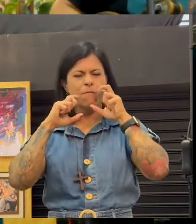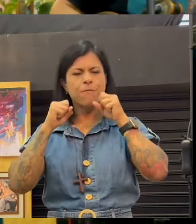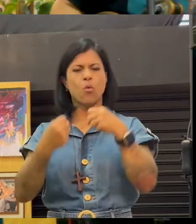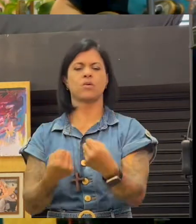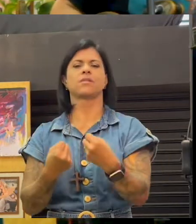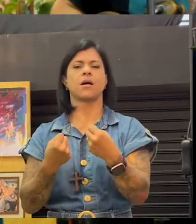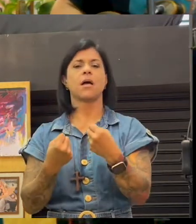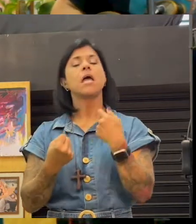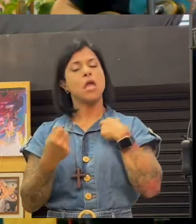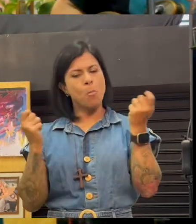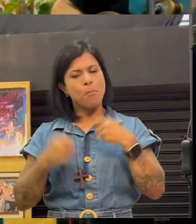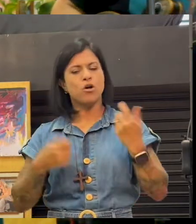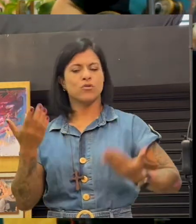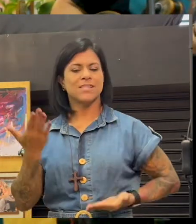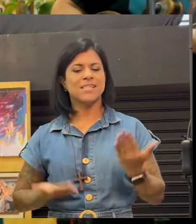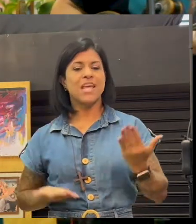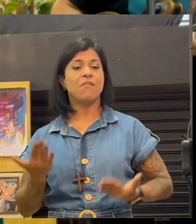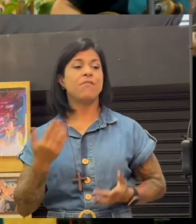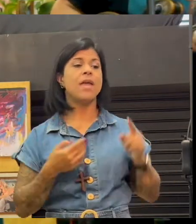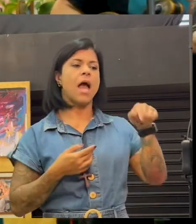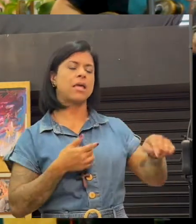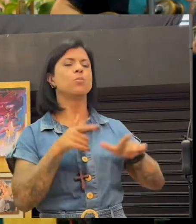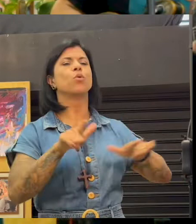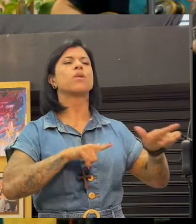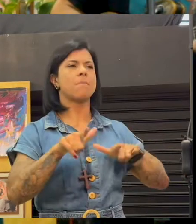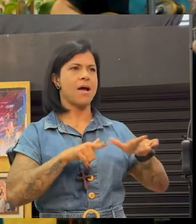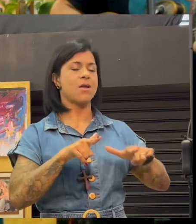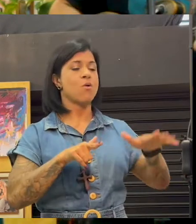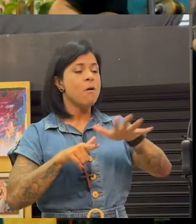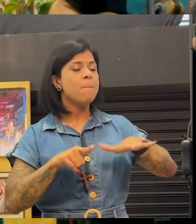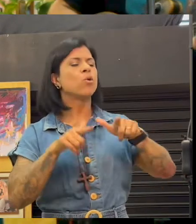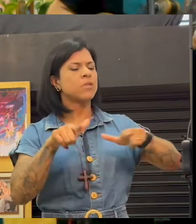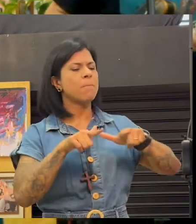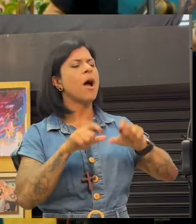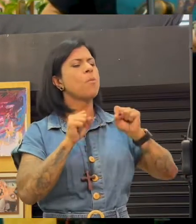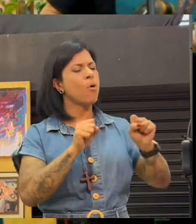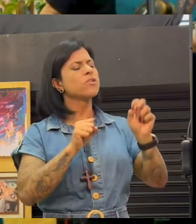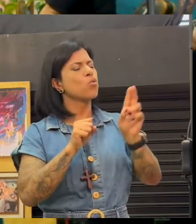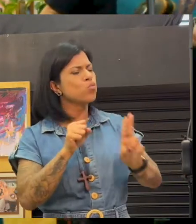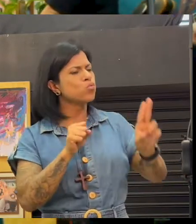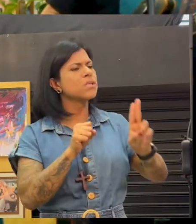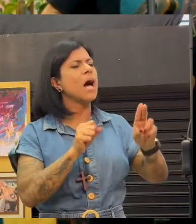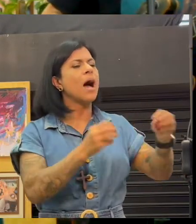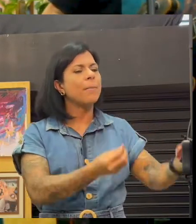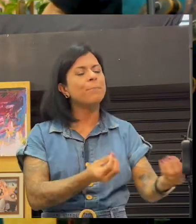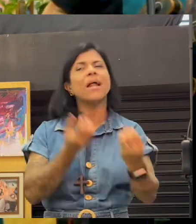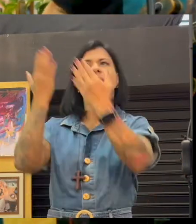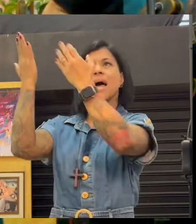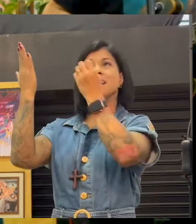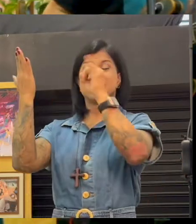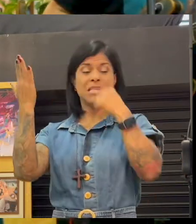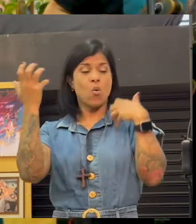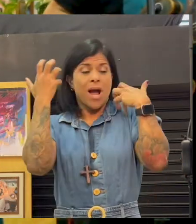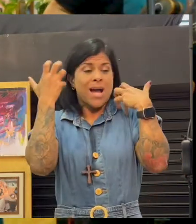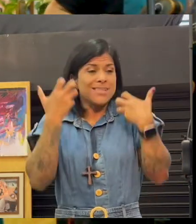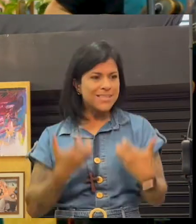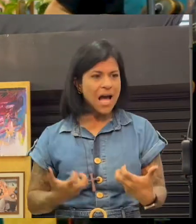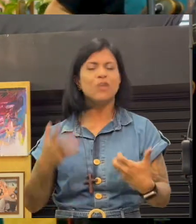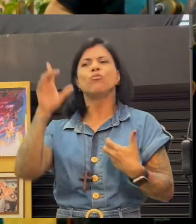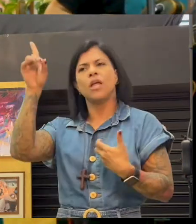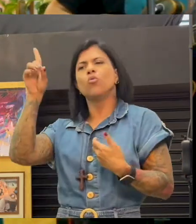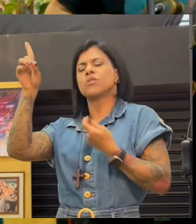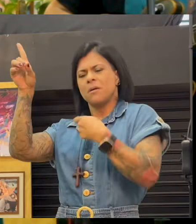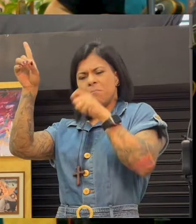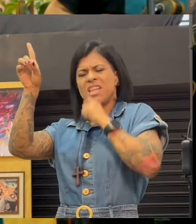te servir por meio do trabalho. Que este trabalho seja útil e que à medida que me canse, teu espírito me renove.